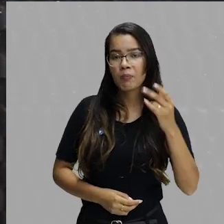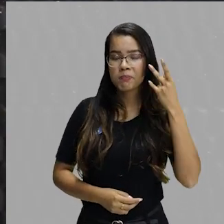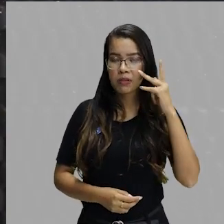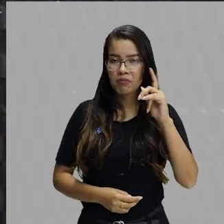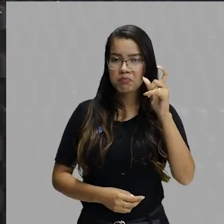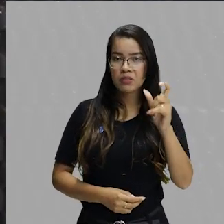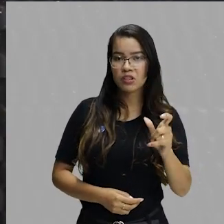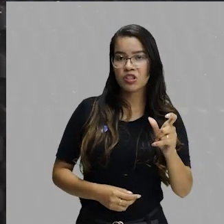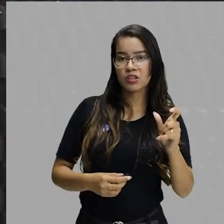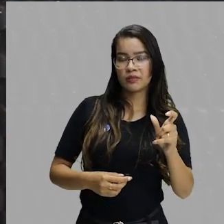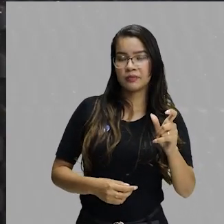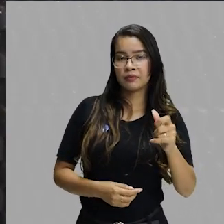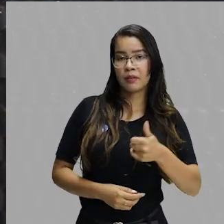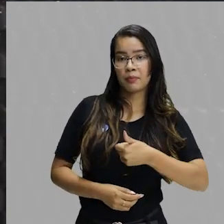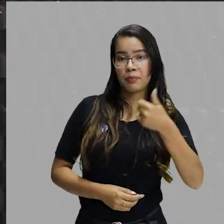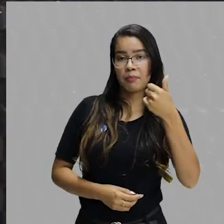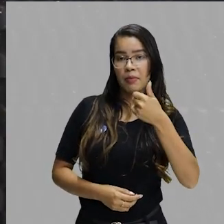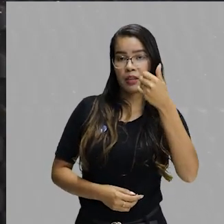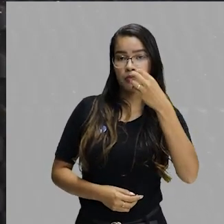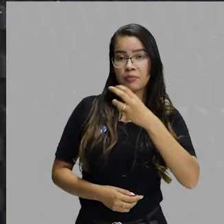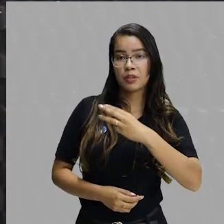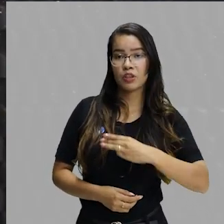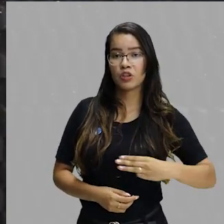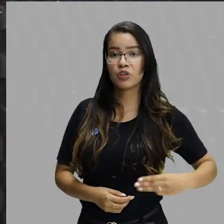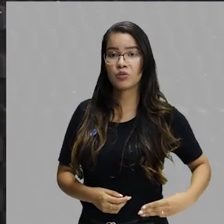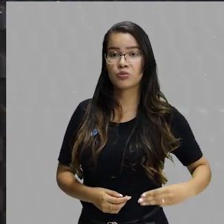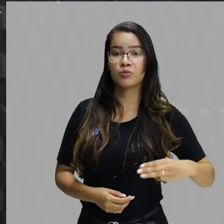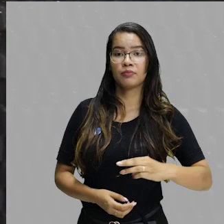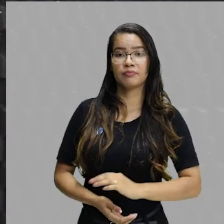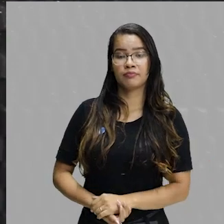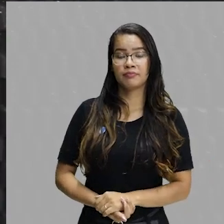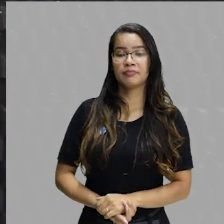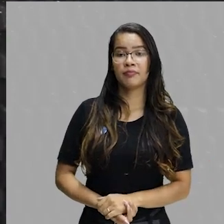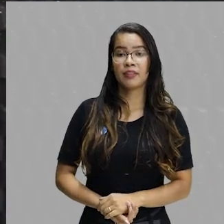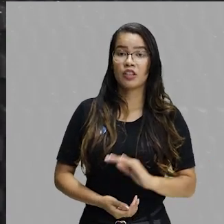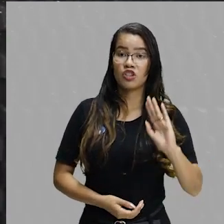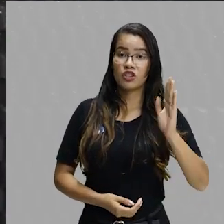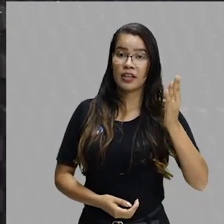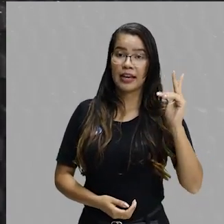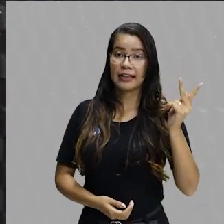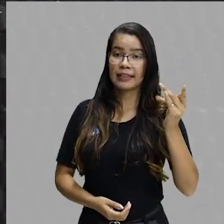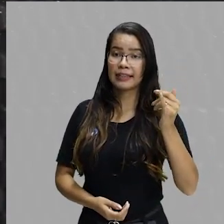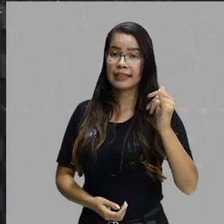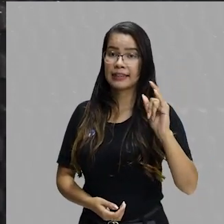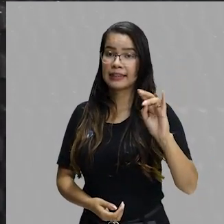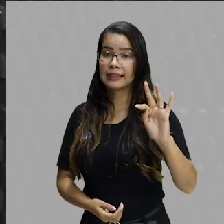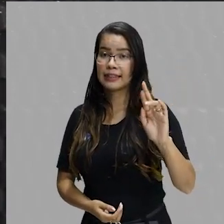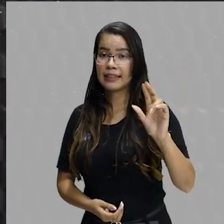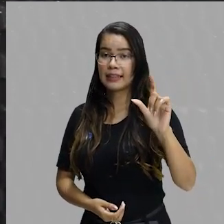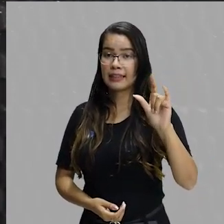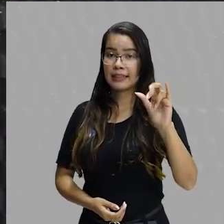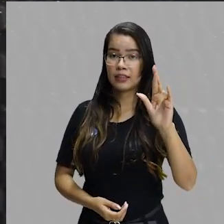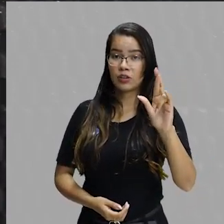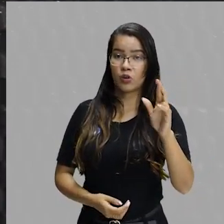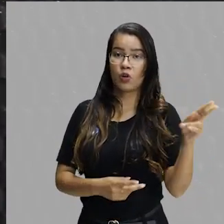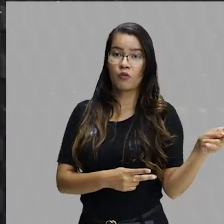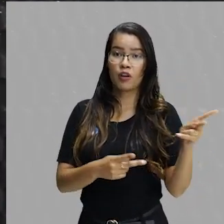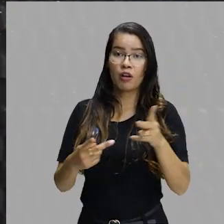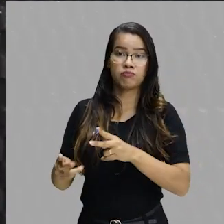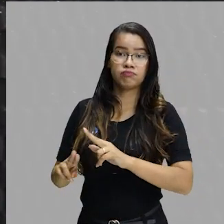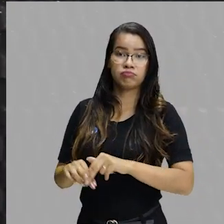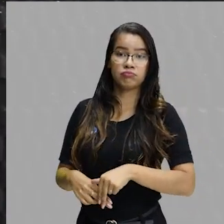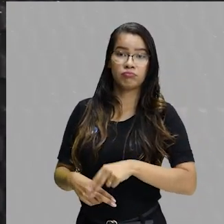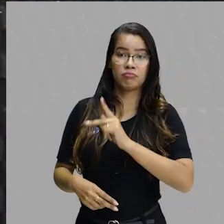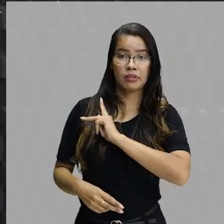Hitler foi convidado pelo presidente de Edimburgo, na Alemanha, para ser chanceler. Então, como é que